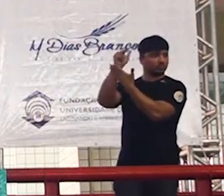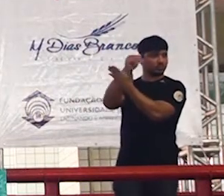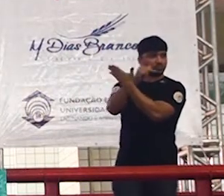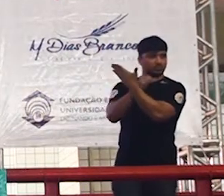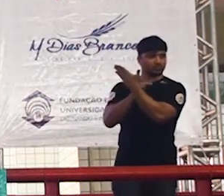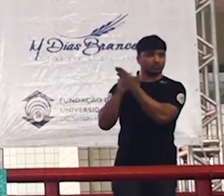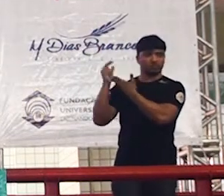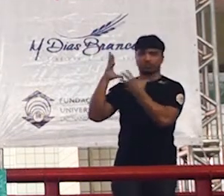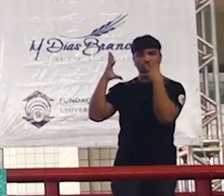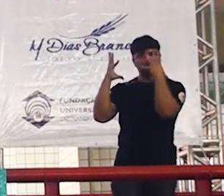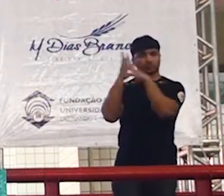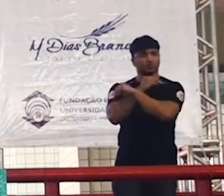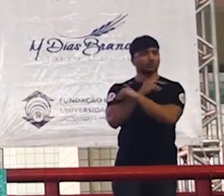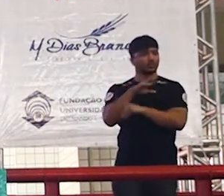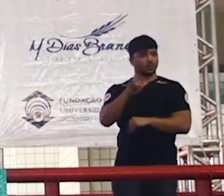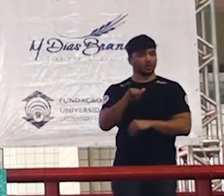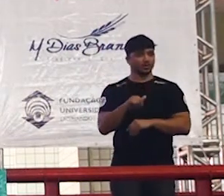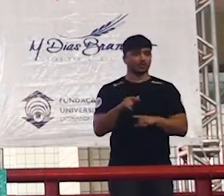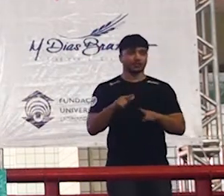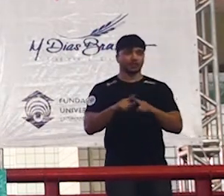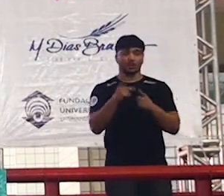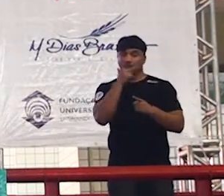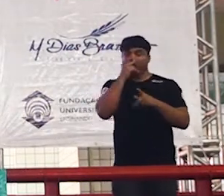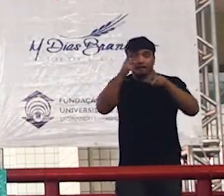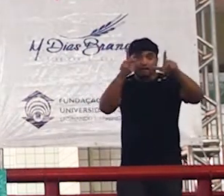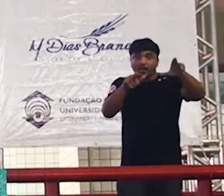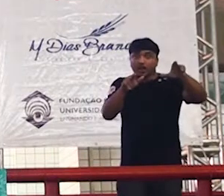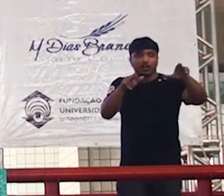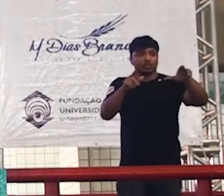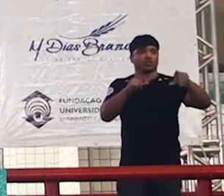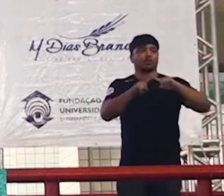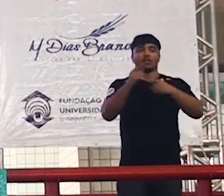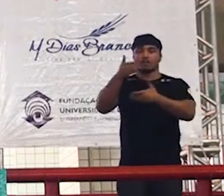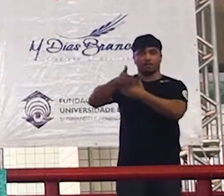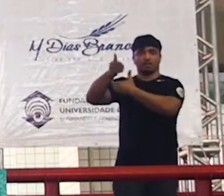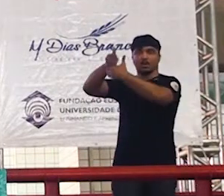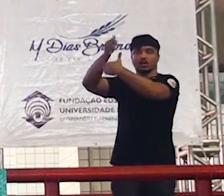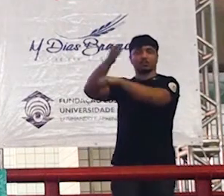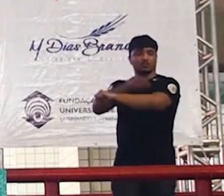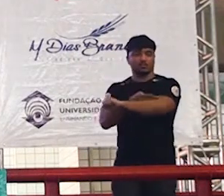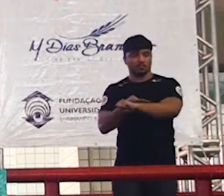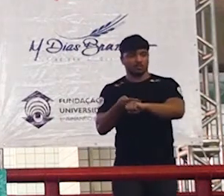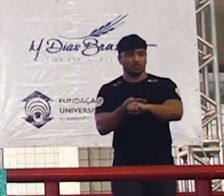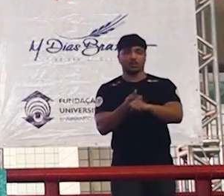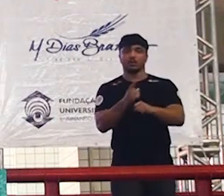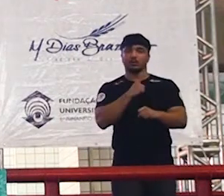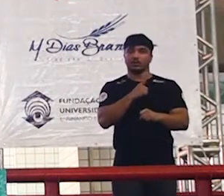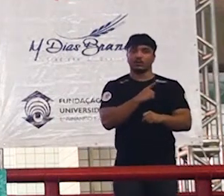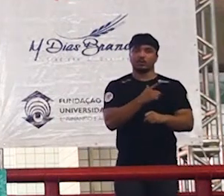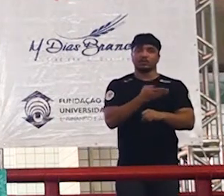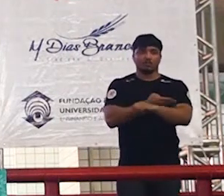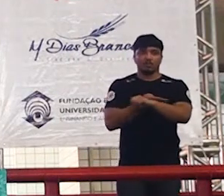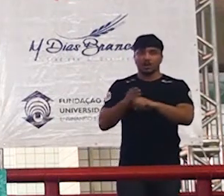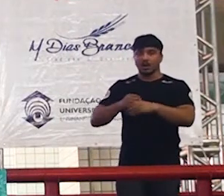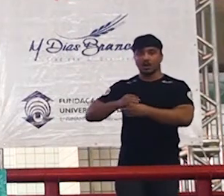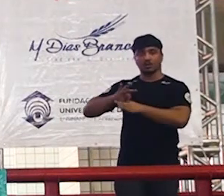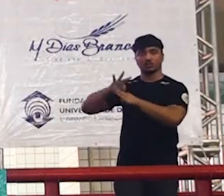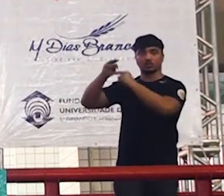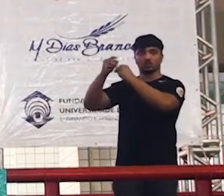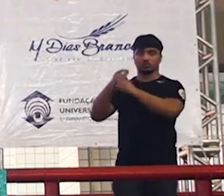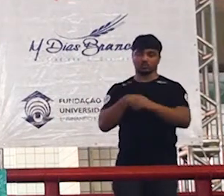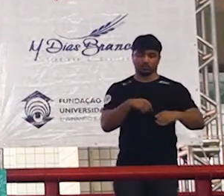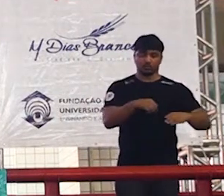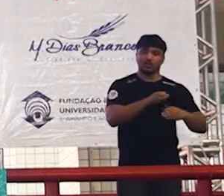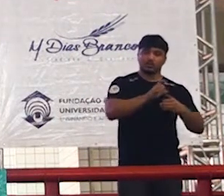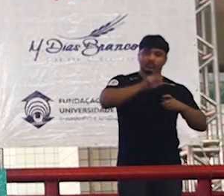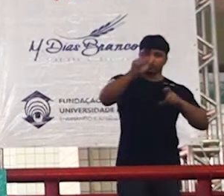grafitar a parede. Veja que é a mesma matéria-prima, parede uma superfície branca e as latas de